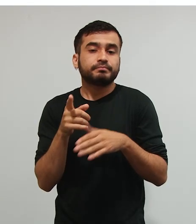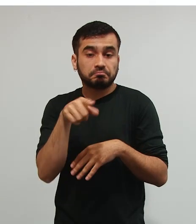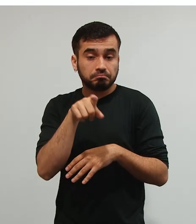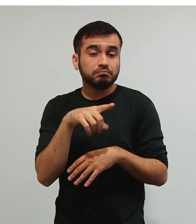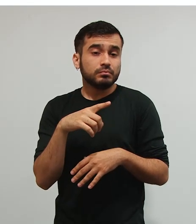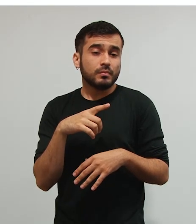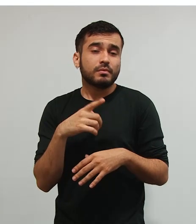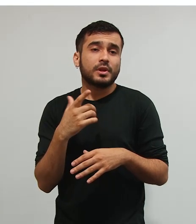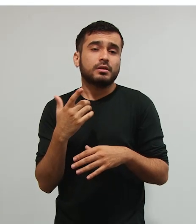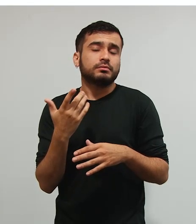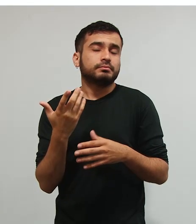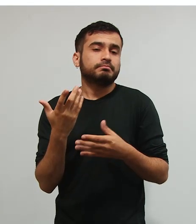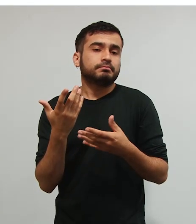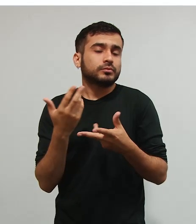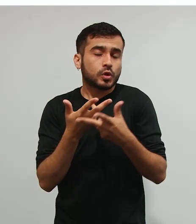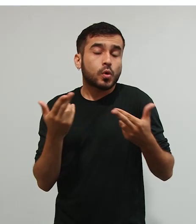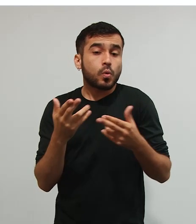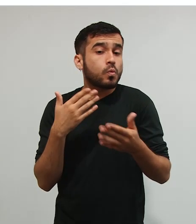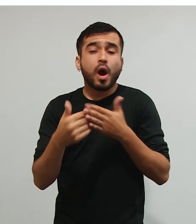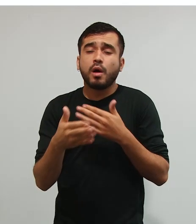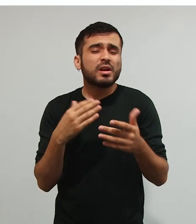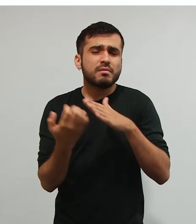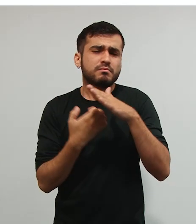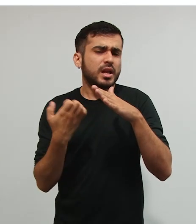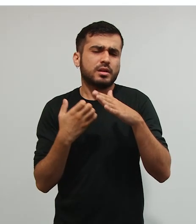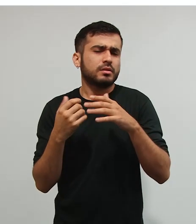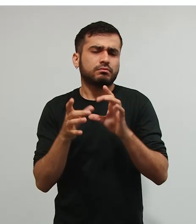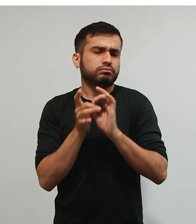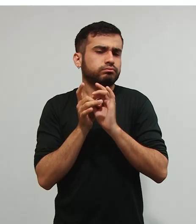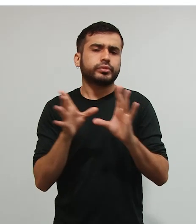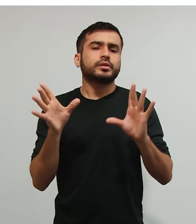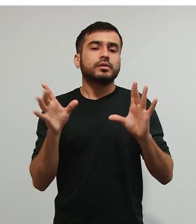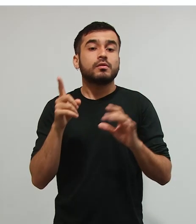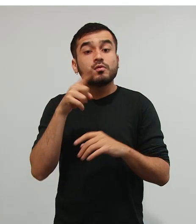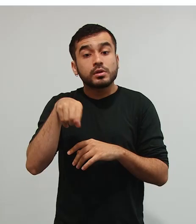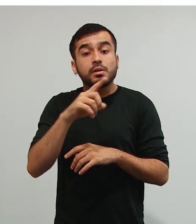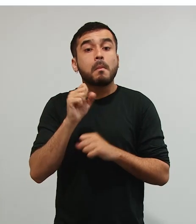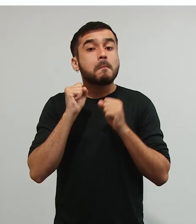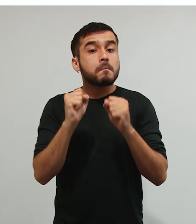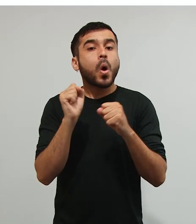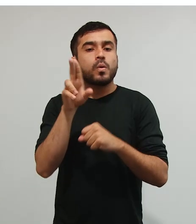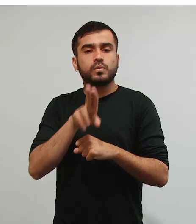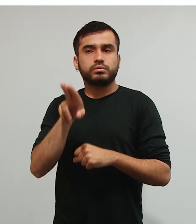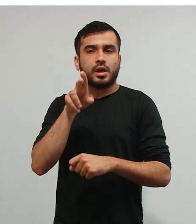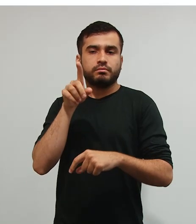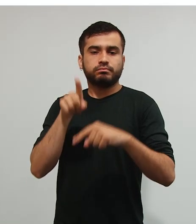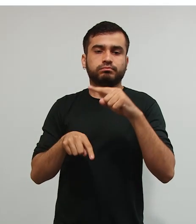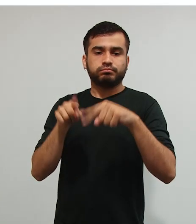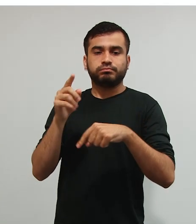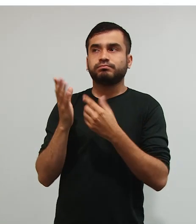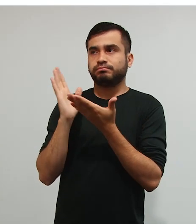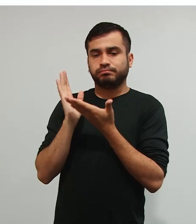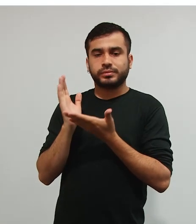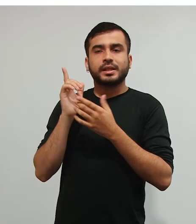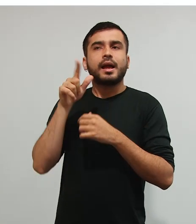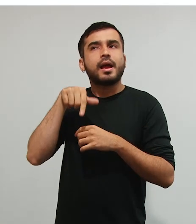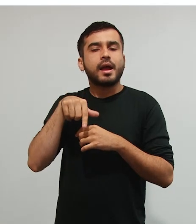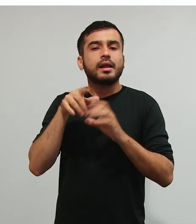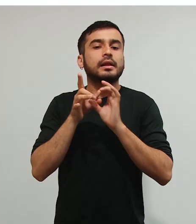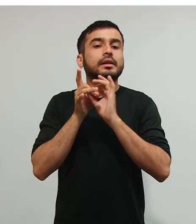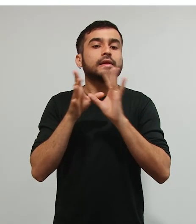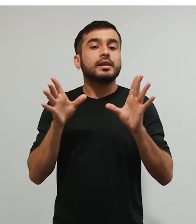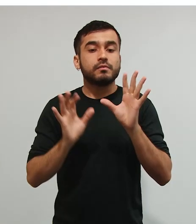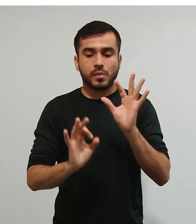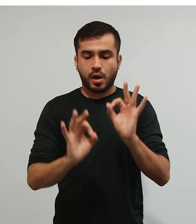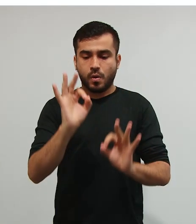se você tiver uma empresa de pequeno porte, bom, qualquer empresário, você pode usar desse instrumento que é lícito